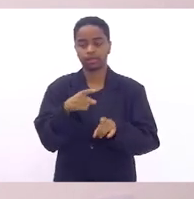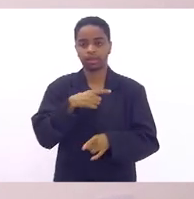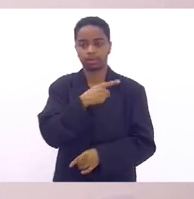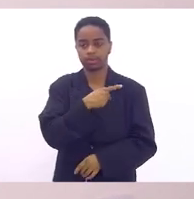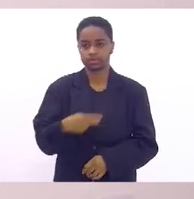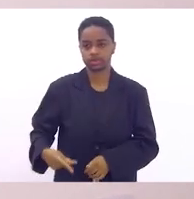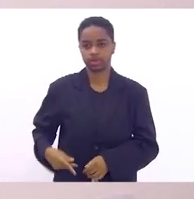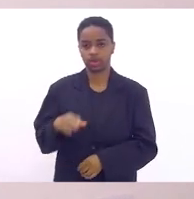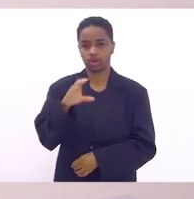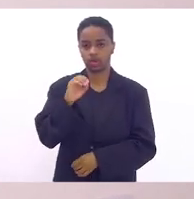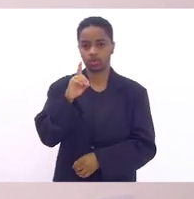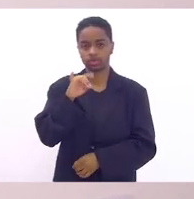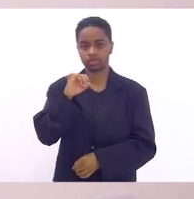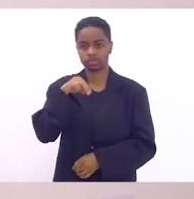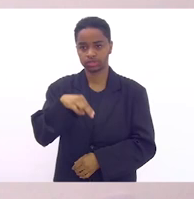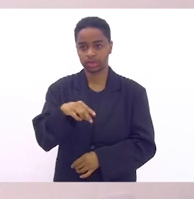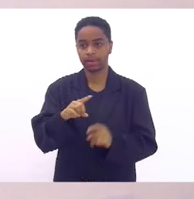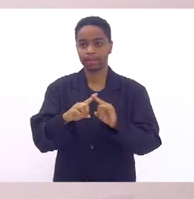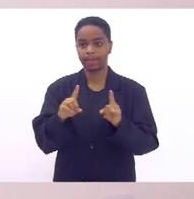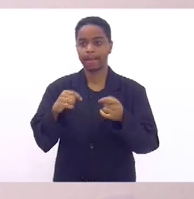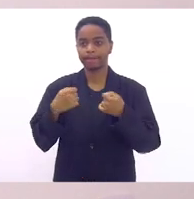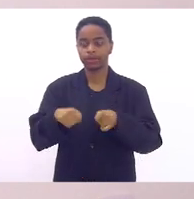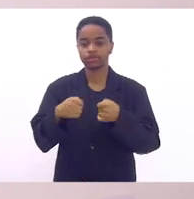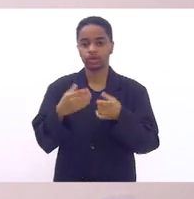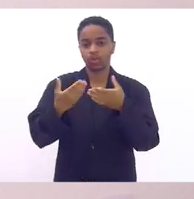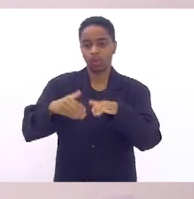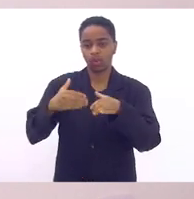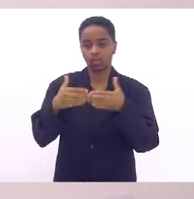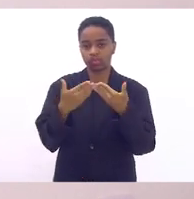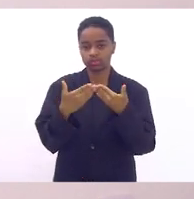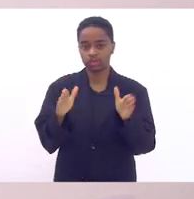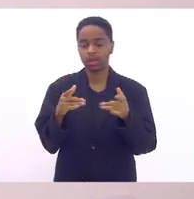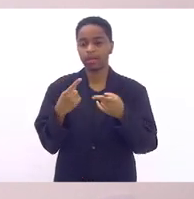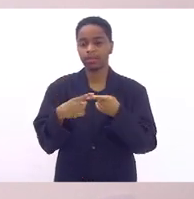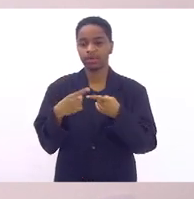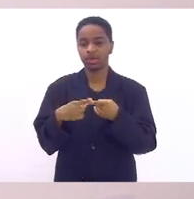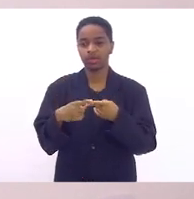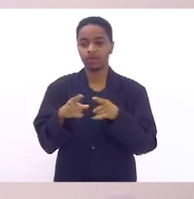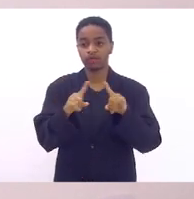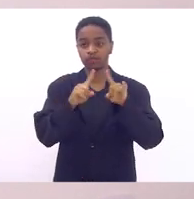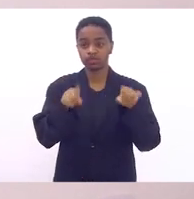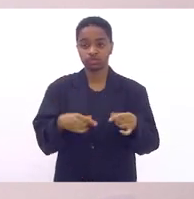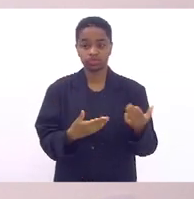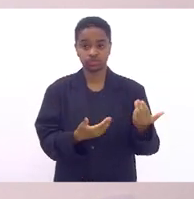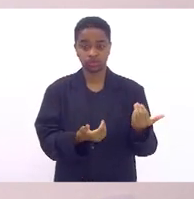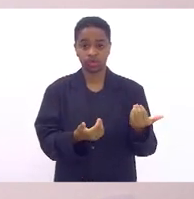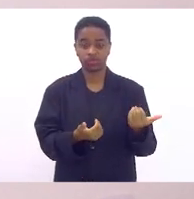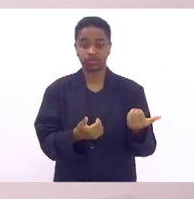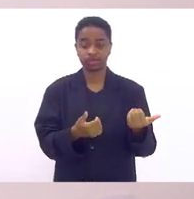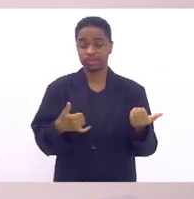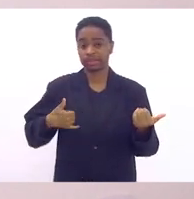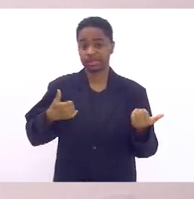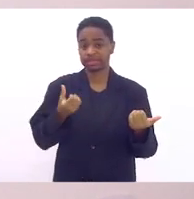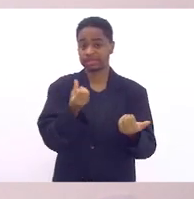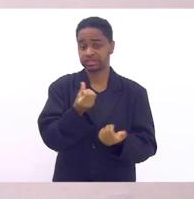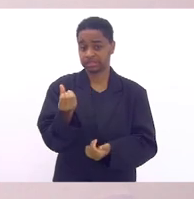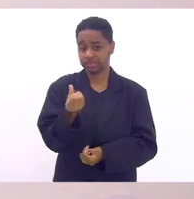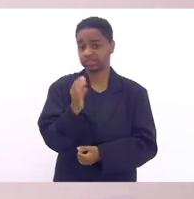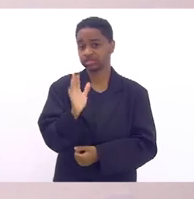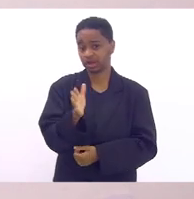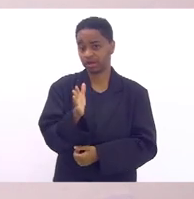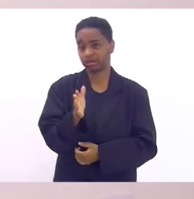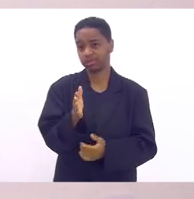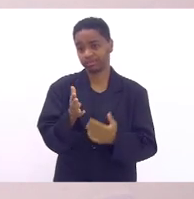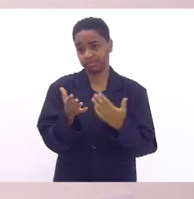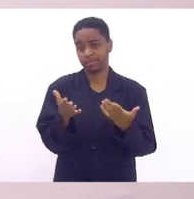cordim e Mas precisamos ter concurso público né o funcionário mais jovem da cordim eu sempre boto isso como exemplo tem 66 anos né